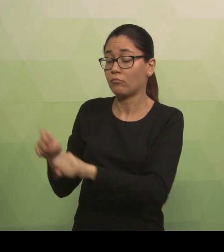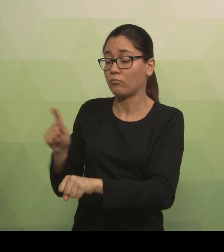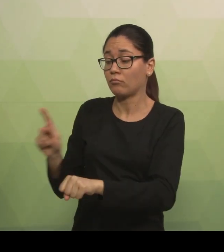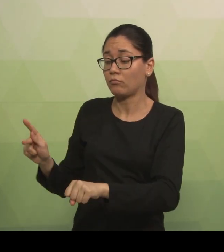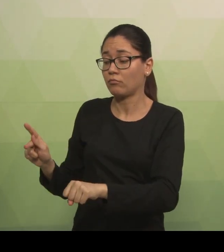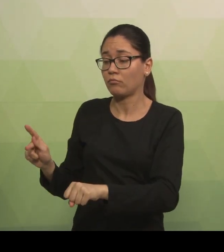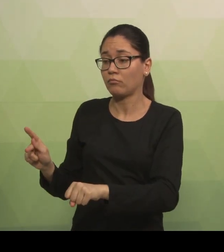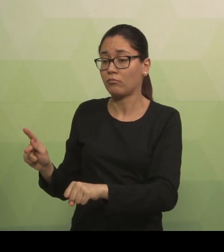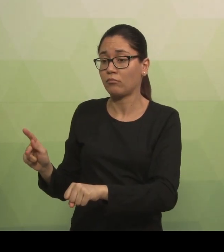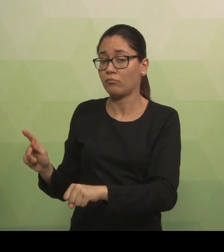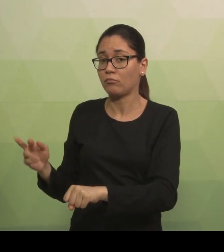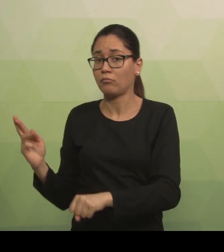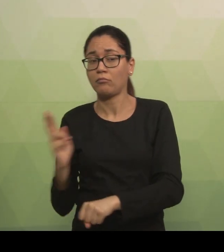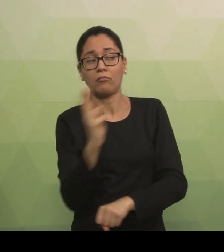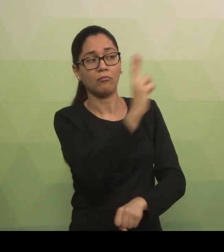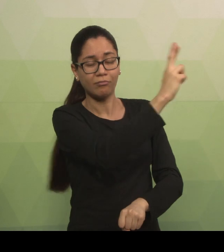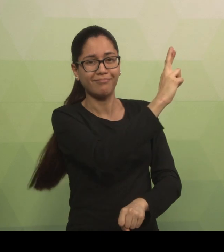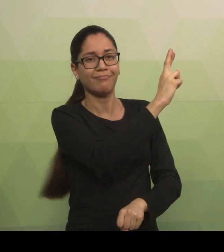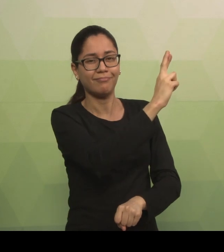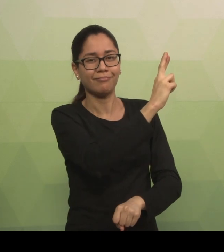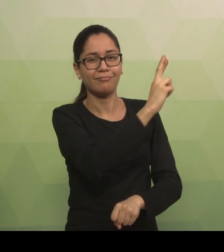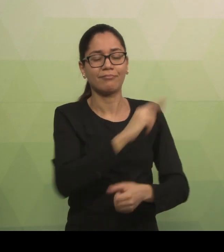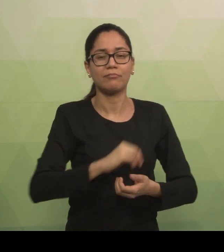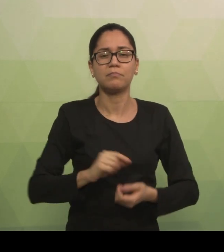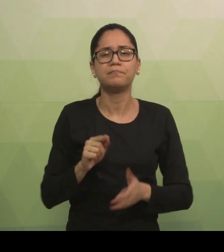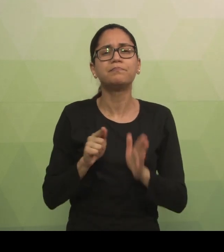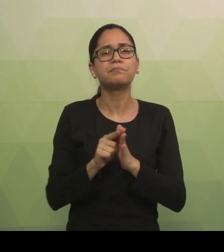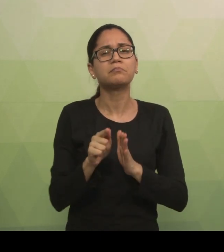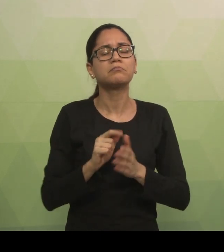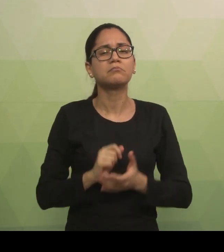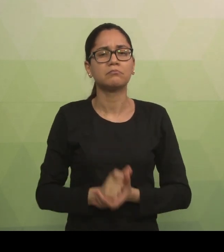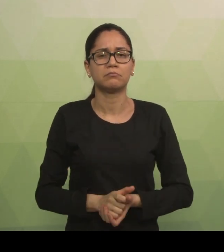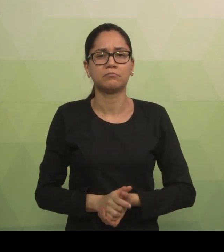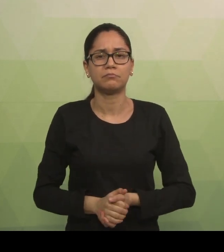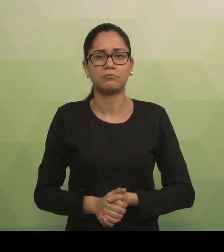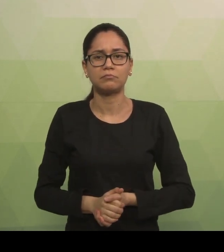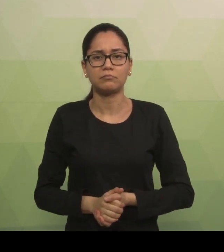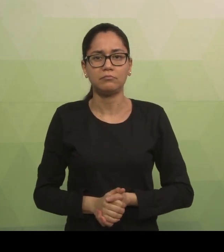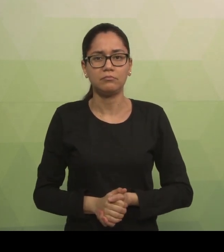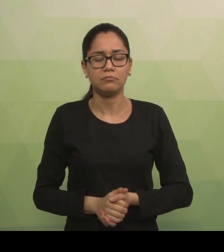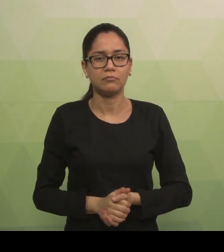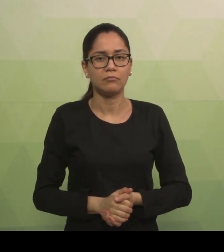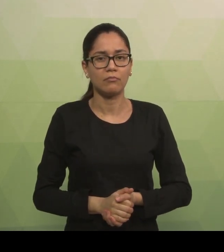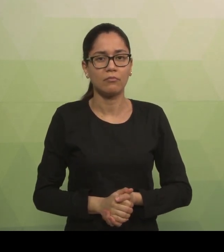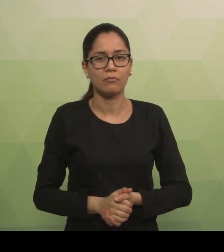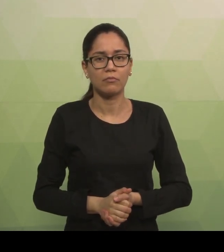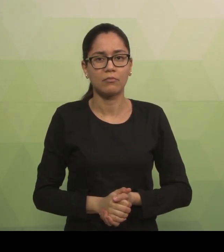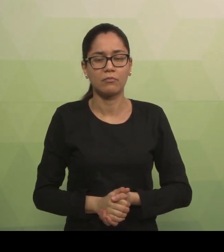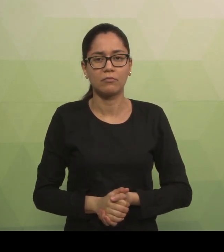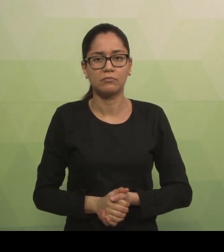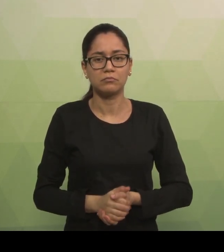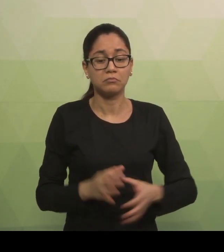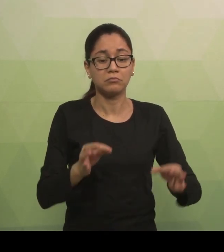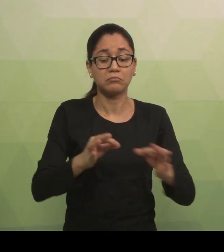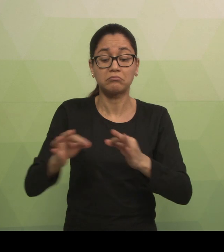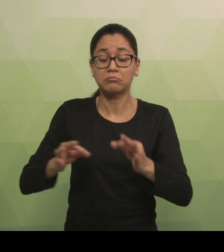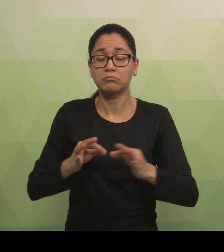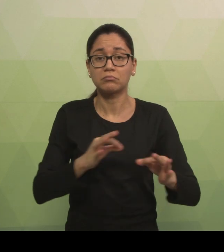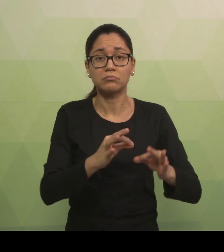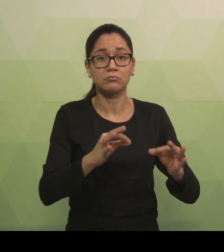que permita uma resposta à sua ação. Então a pergunta é: por onde começar